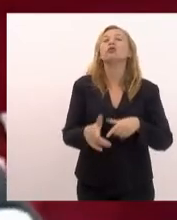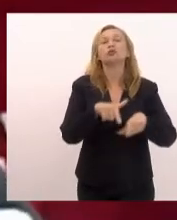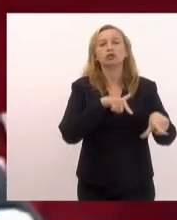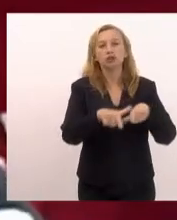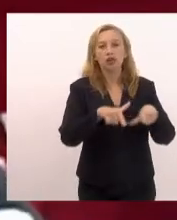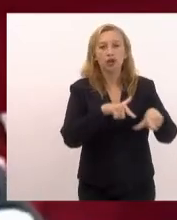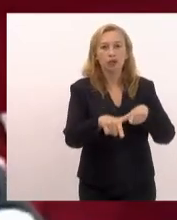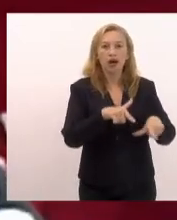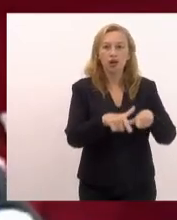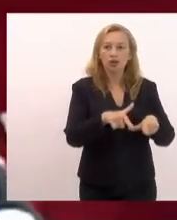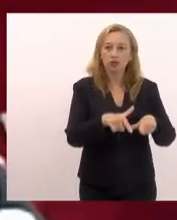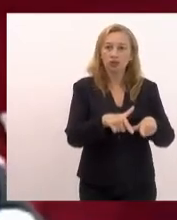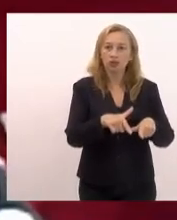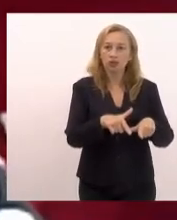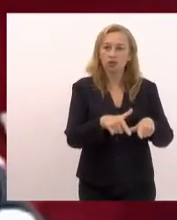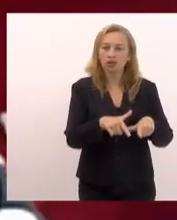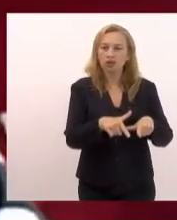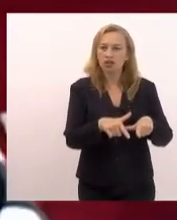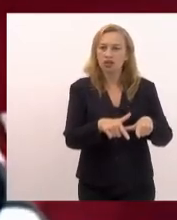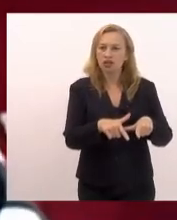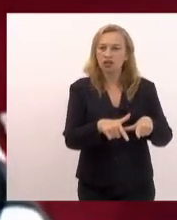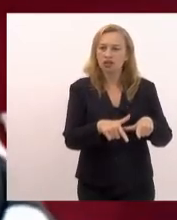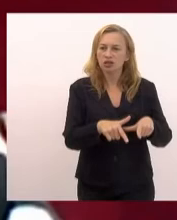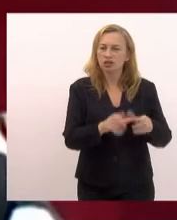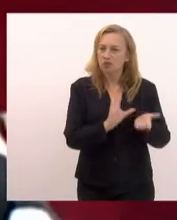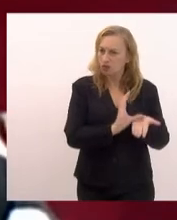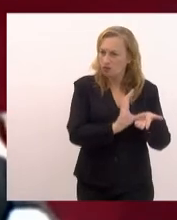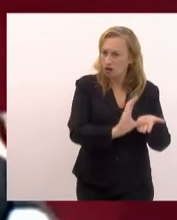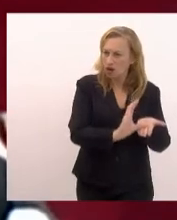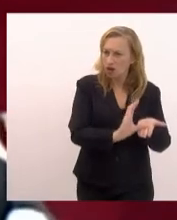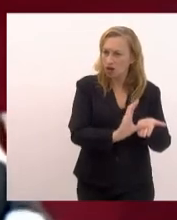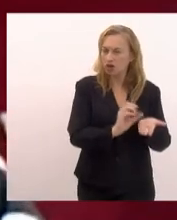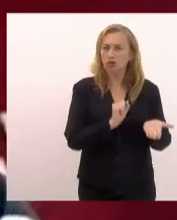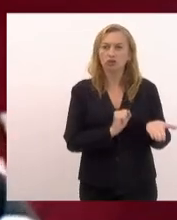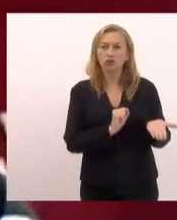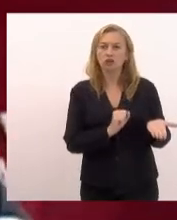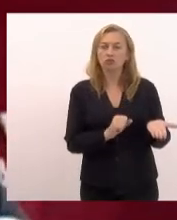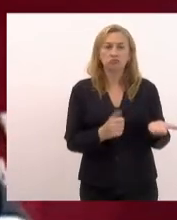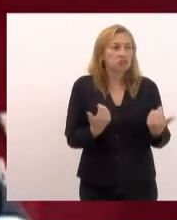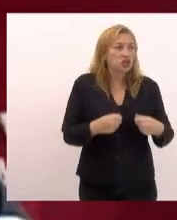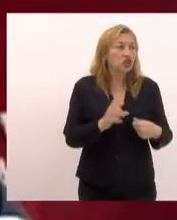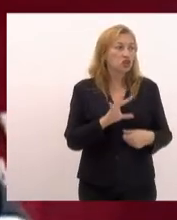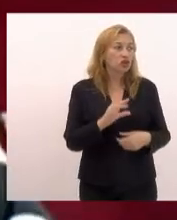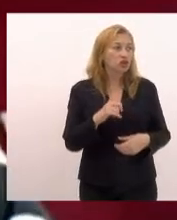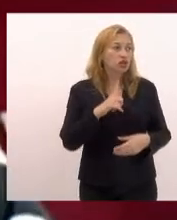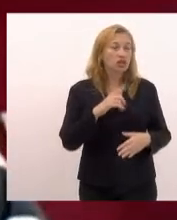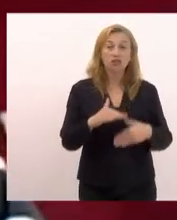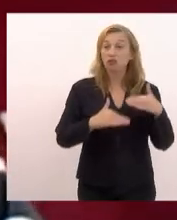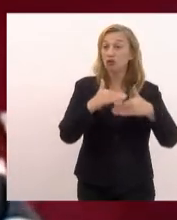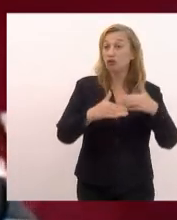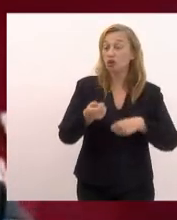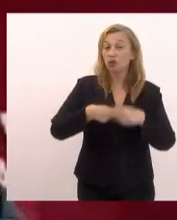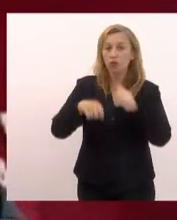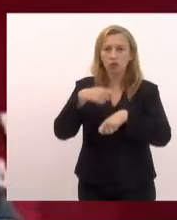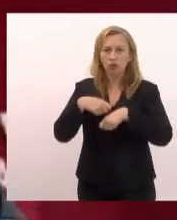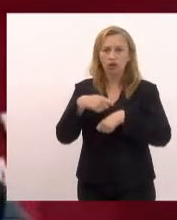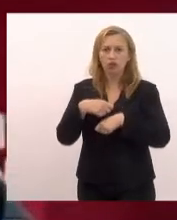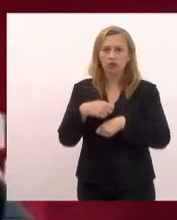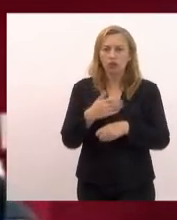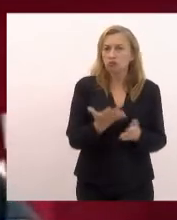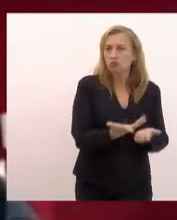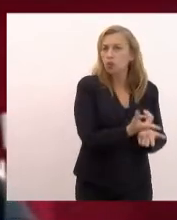dessa verba, né? Lembrando aqui que não basta ter desenvolvimento econômico, que o estado não tem que ter lucro, que o que